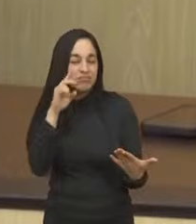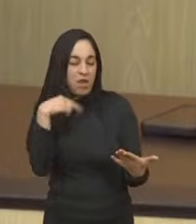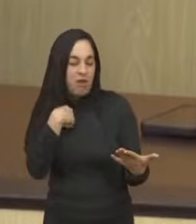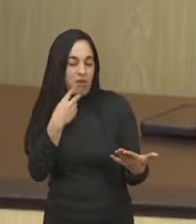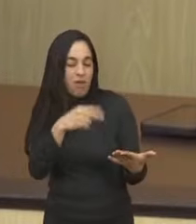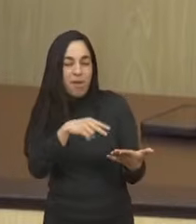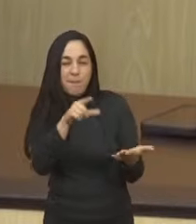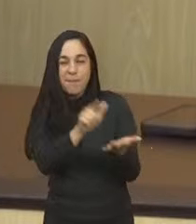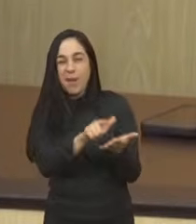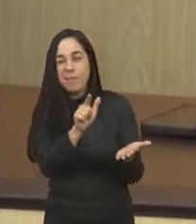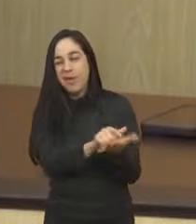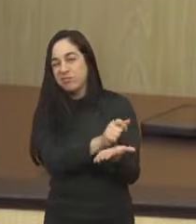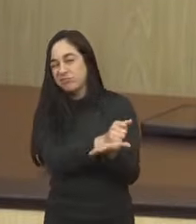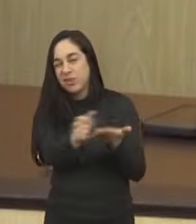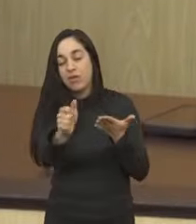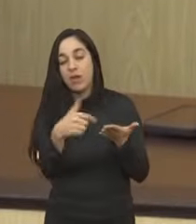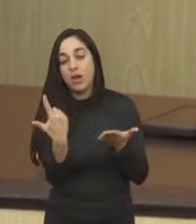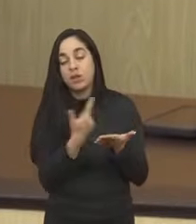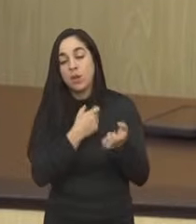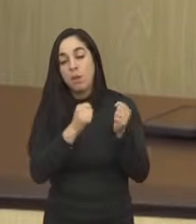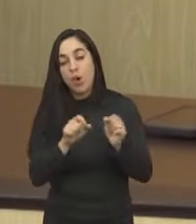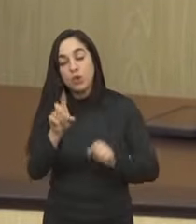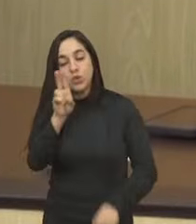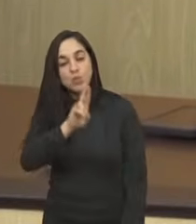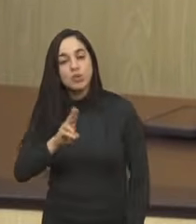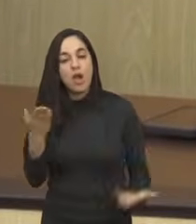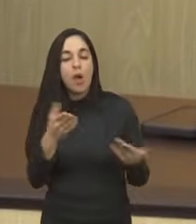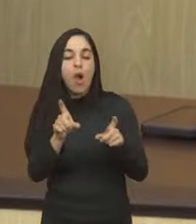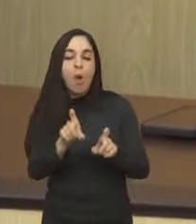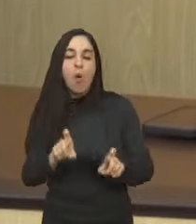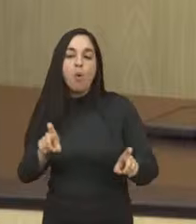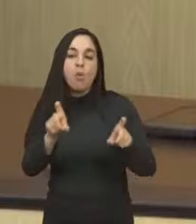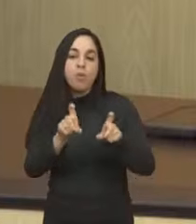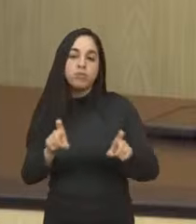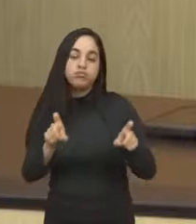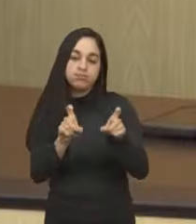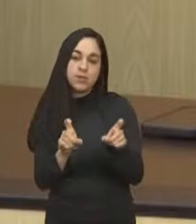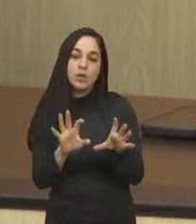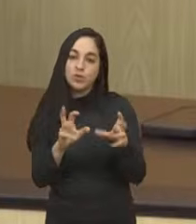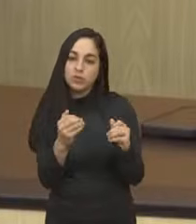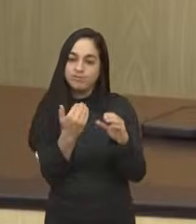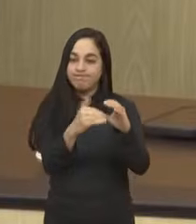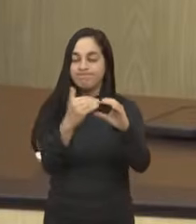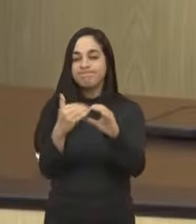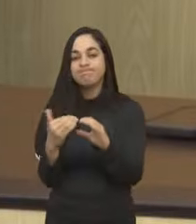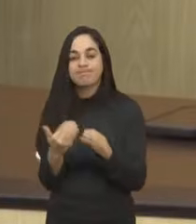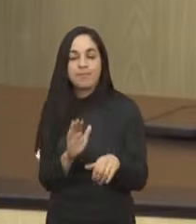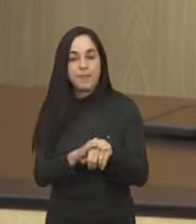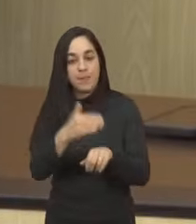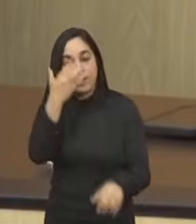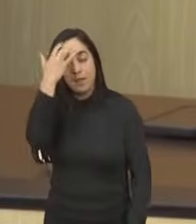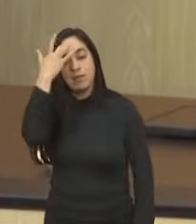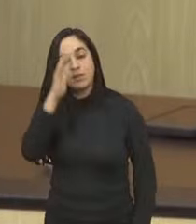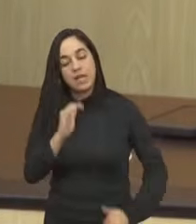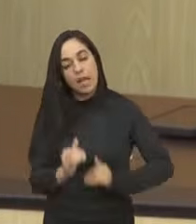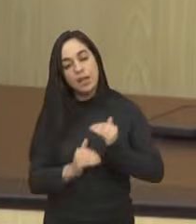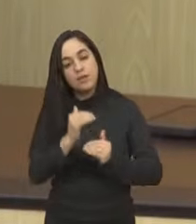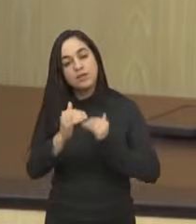já, e um grande avanço que a gente pretende fazer nesse ano, aí, em parceria Prefeitura e Câmara de Vereadores, a gente conseguir avançar na